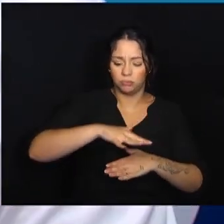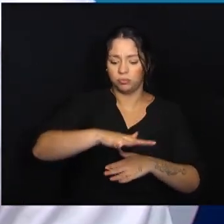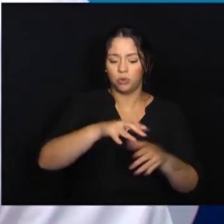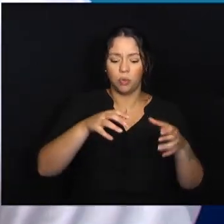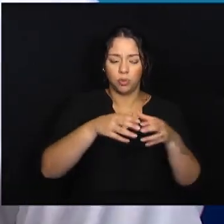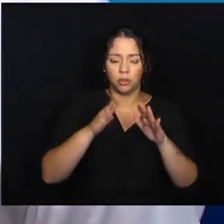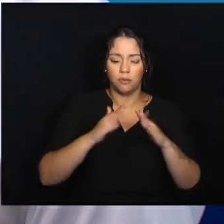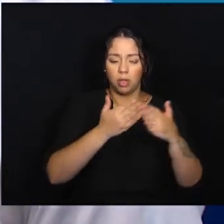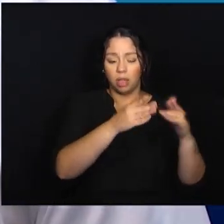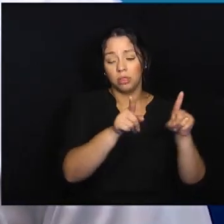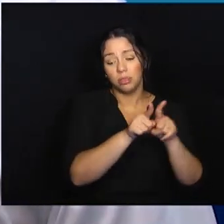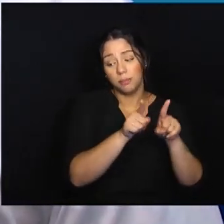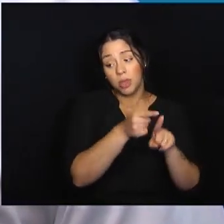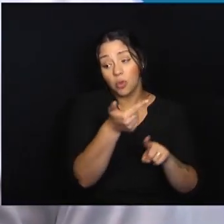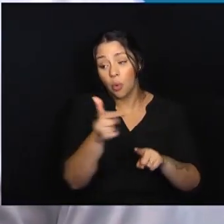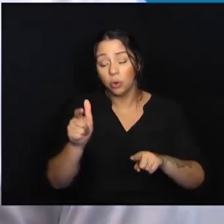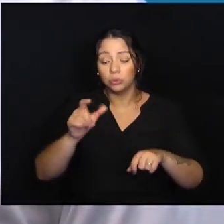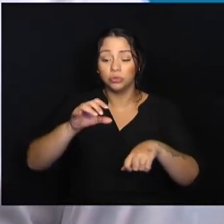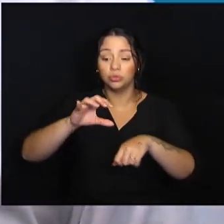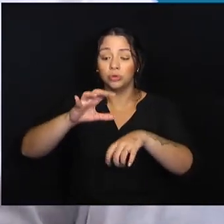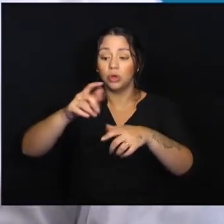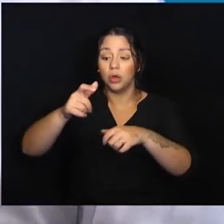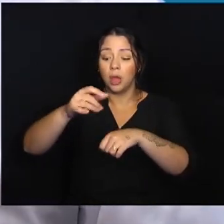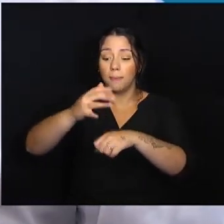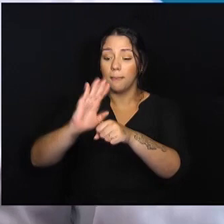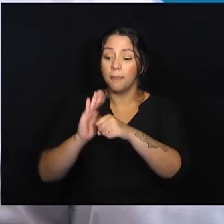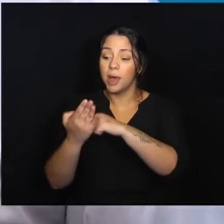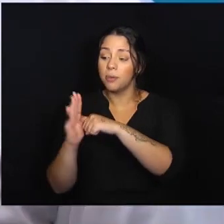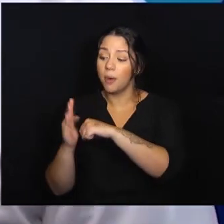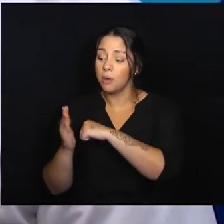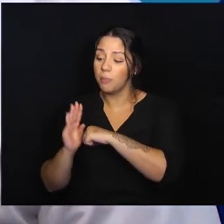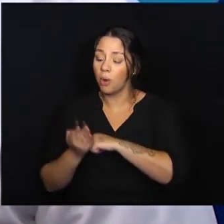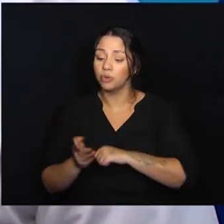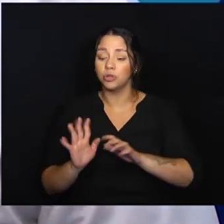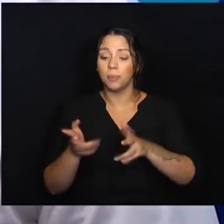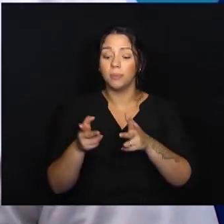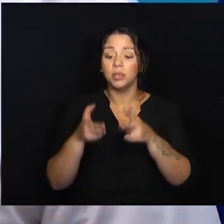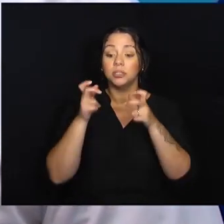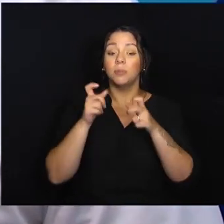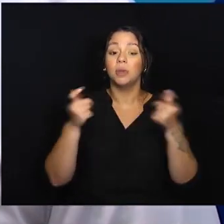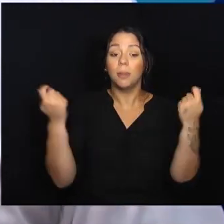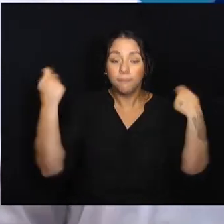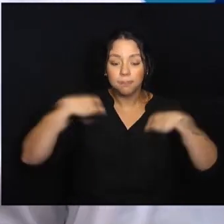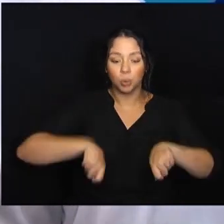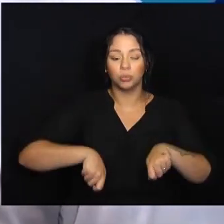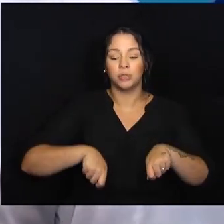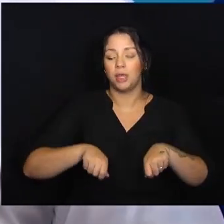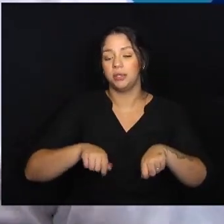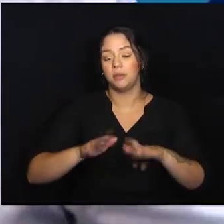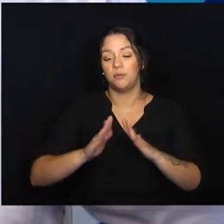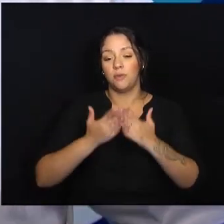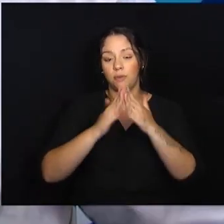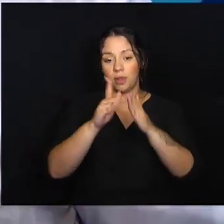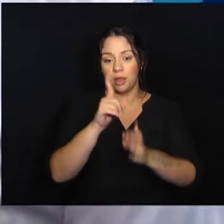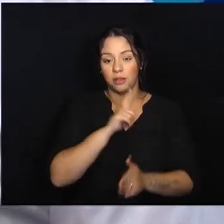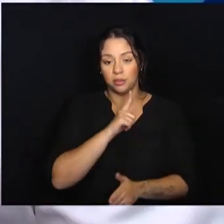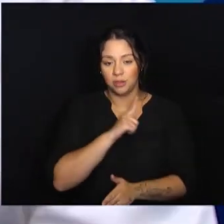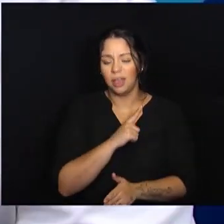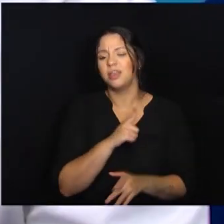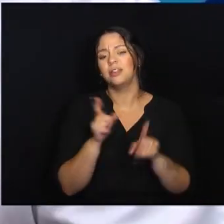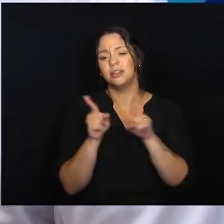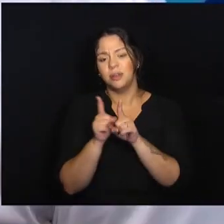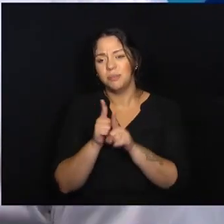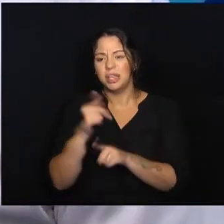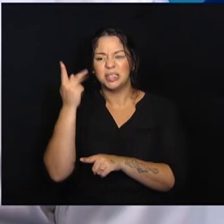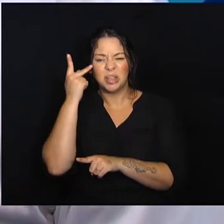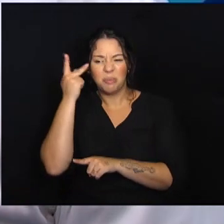cidade conheçam a potência que a favela é. E abre também possibilidade para novos eventos, como a Expo Favela, que teve em São Paulo, e